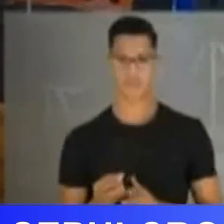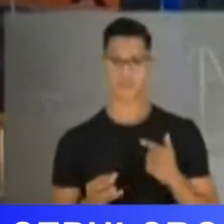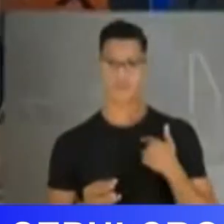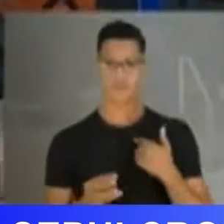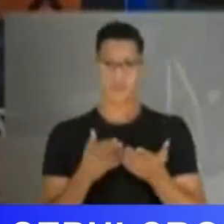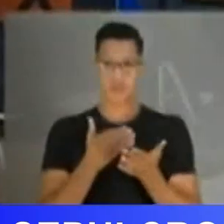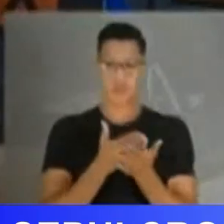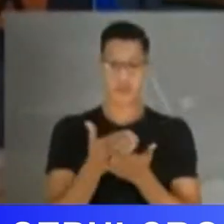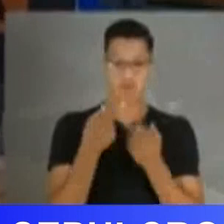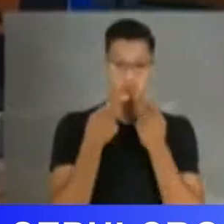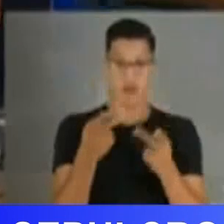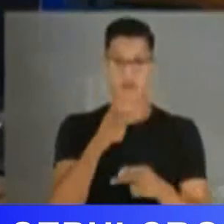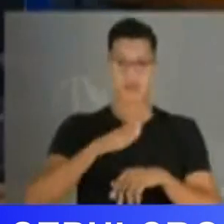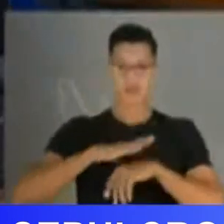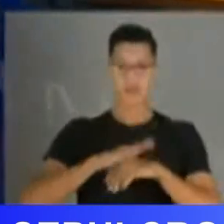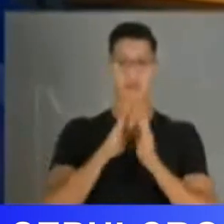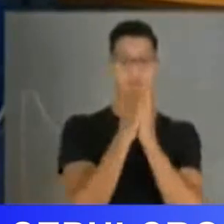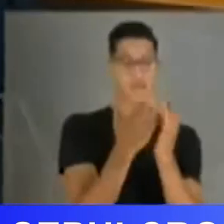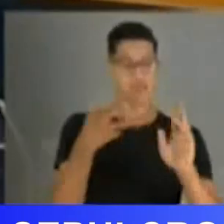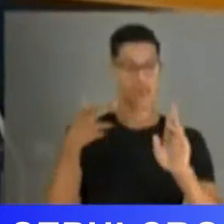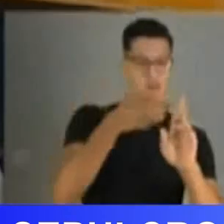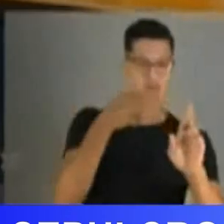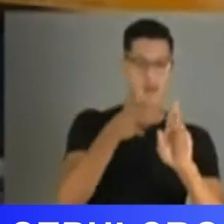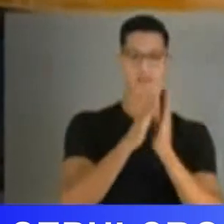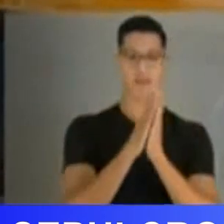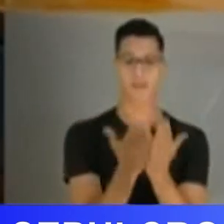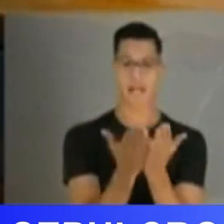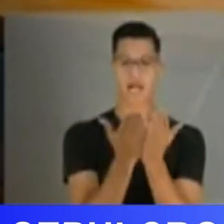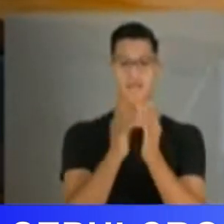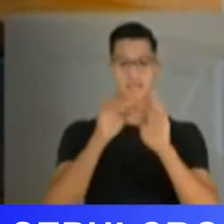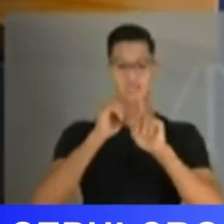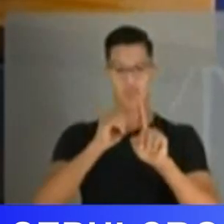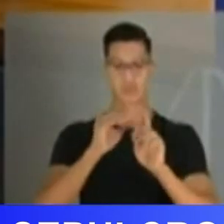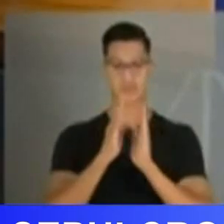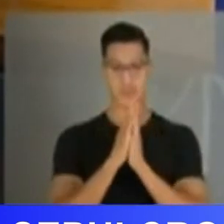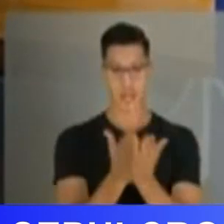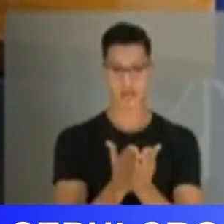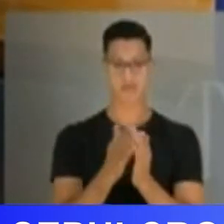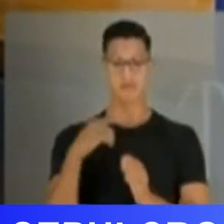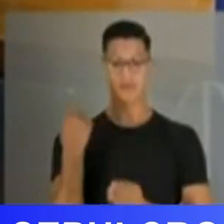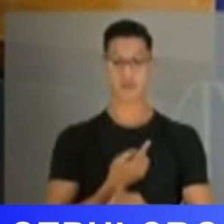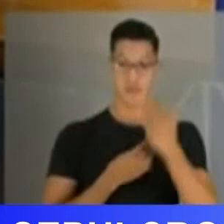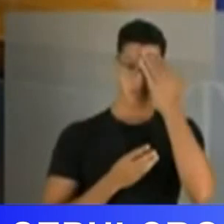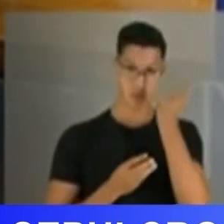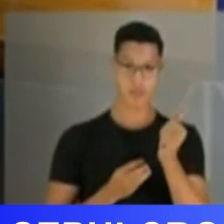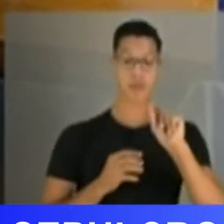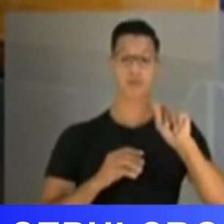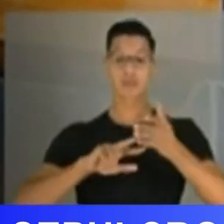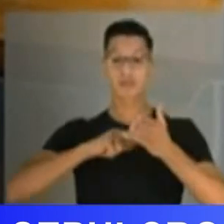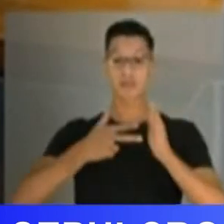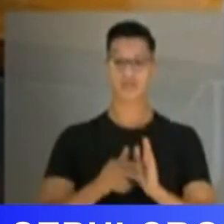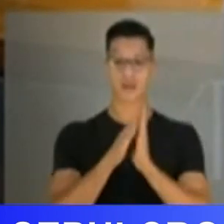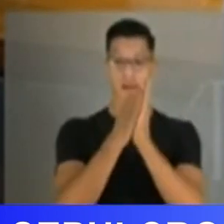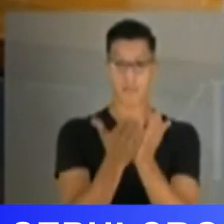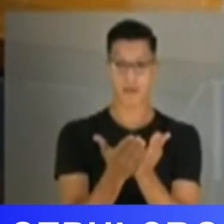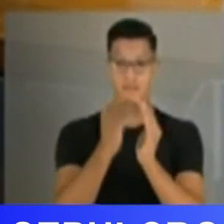E aí, no início da sua fala, o senhor fez várias referências a passagens bíblicas, que todos nós sabemos o que significa a